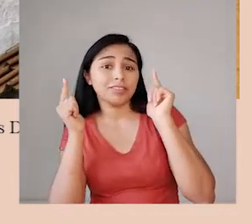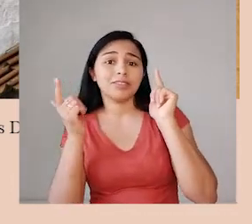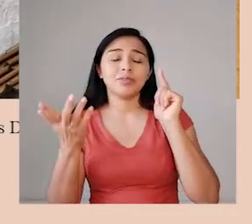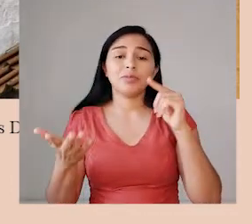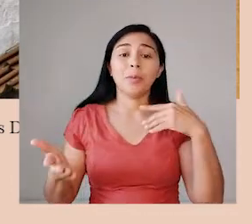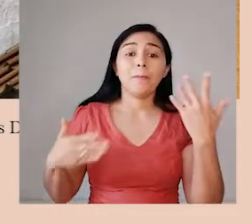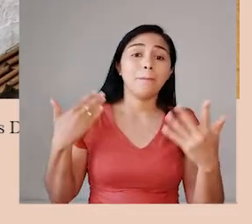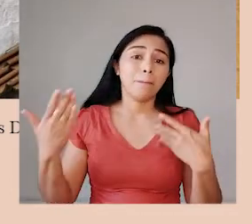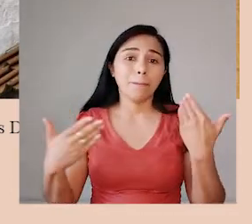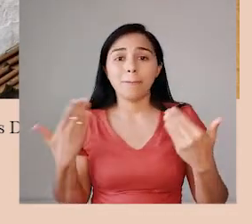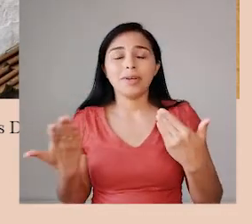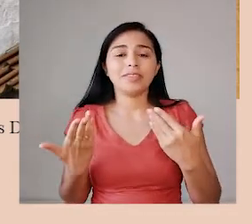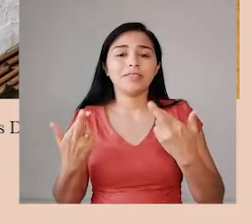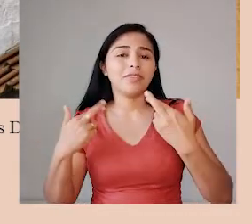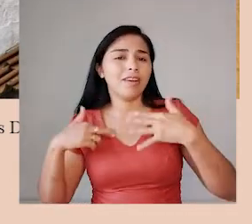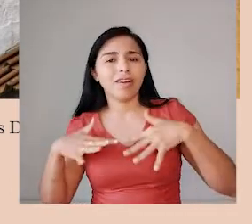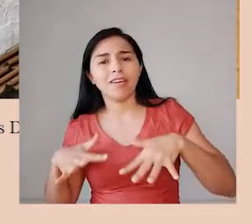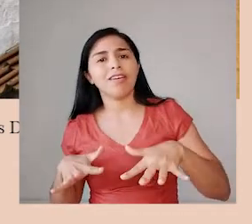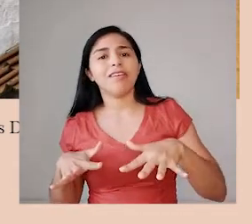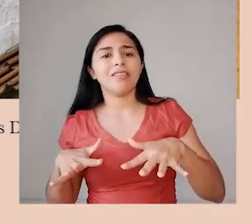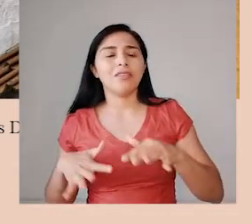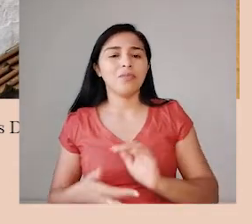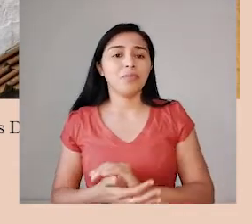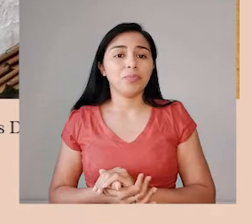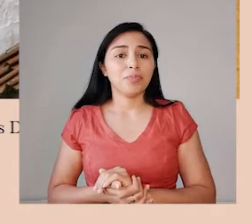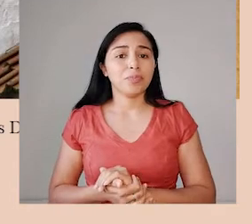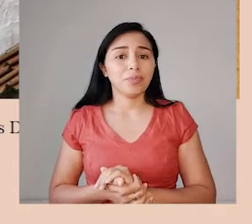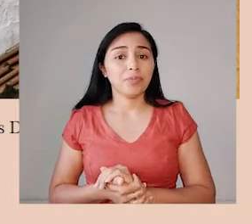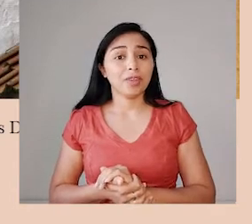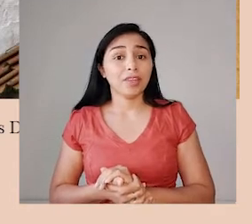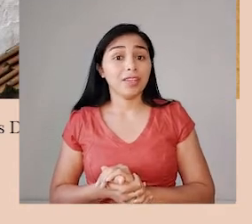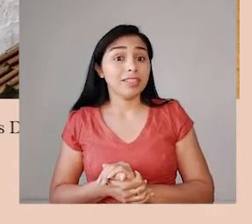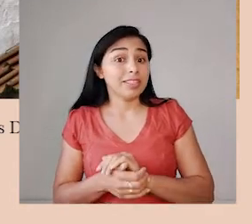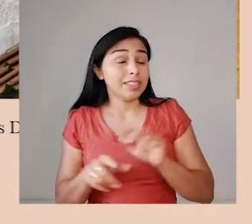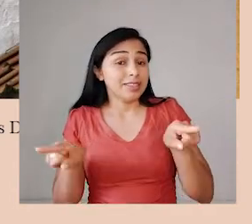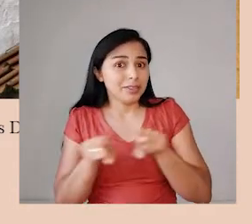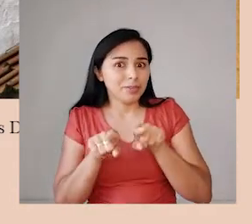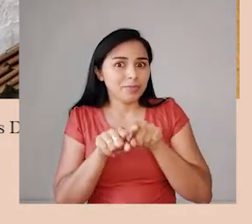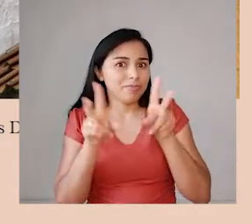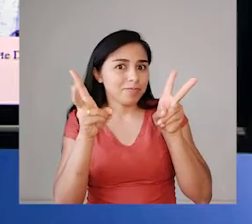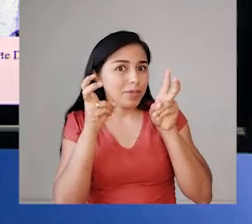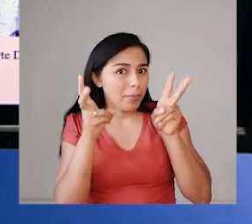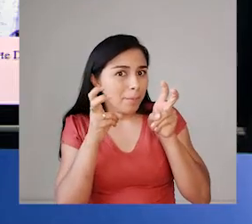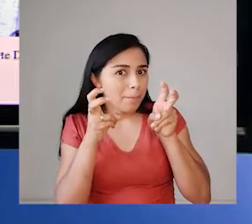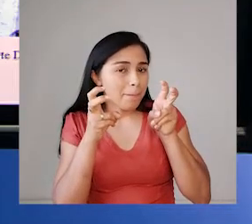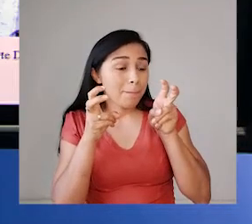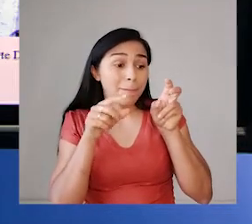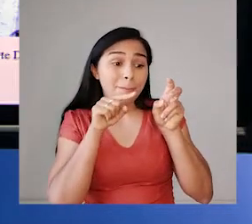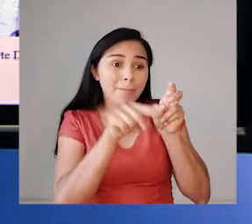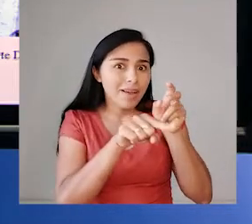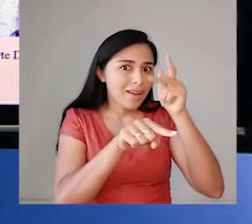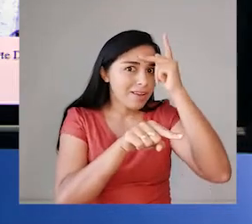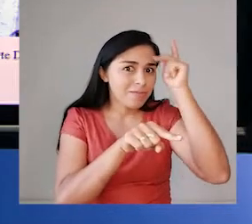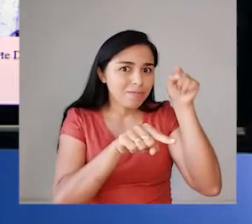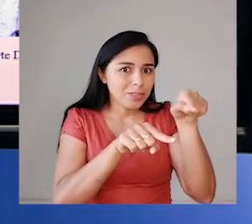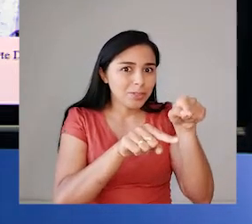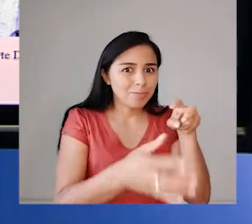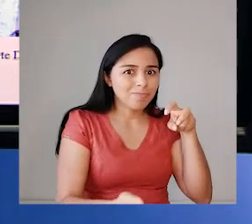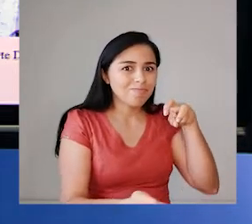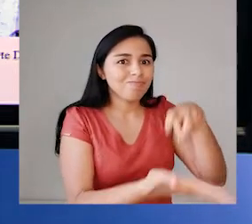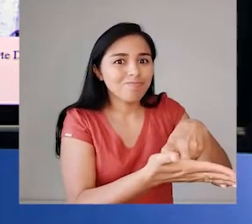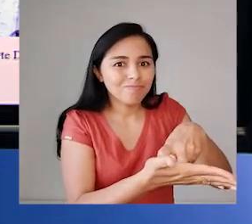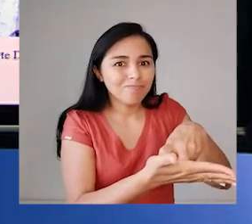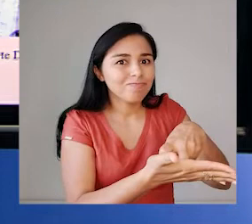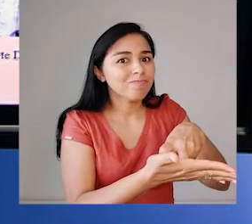relaxar e vai dar de cara também com quem? Com aquele exemplo que não deve ser seguido, que é a ovelha negra que